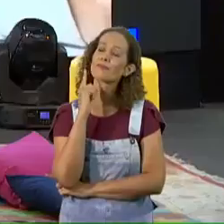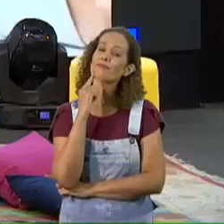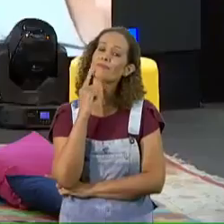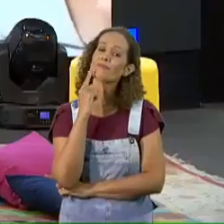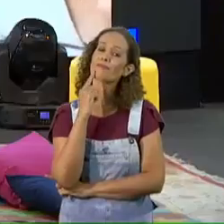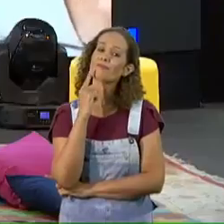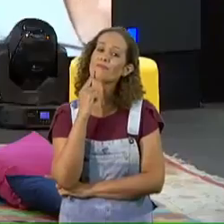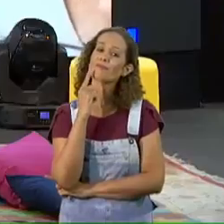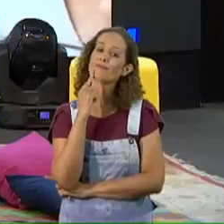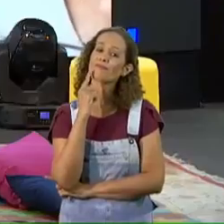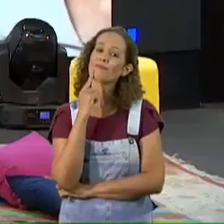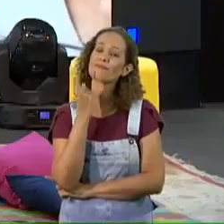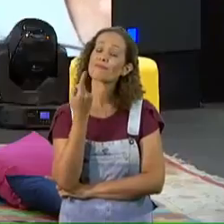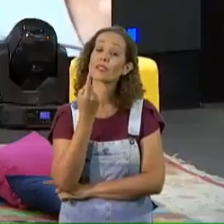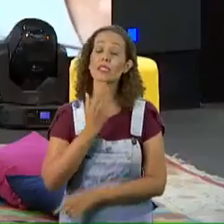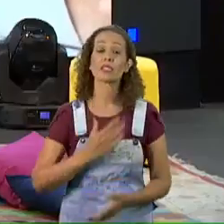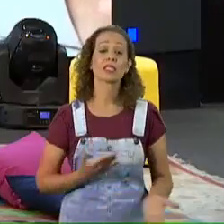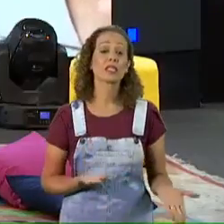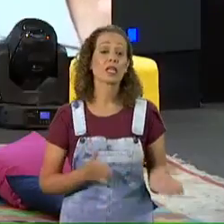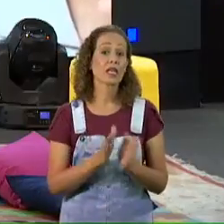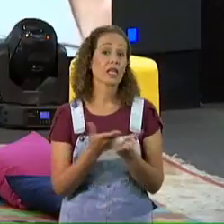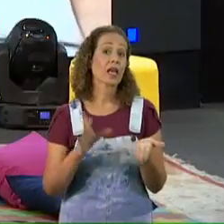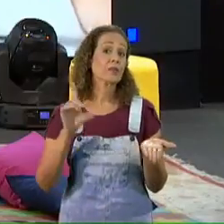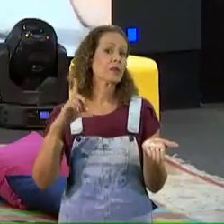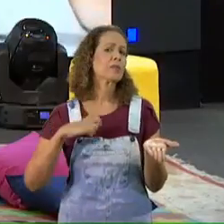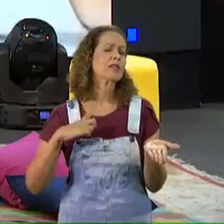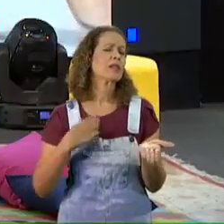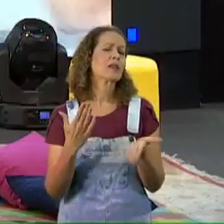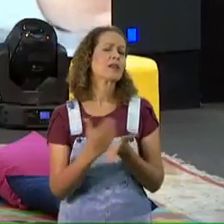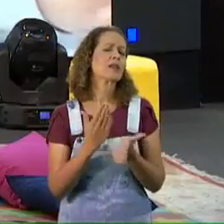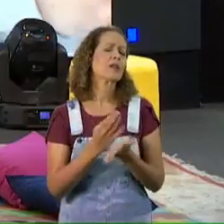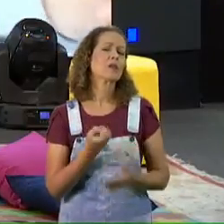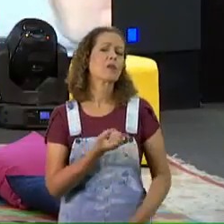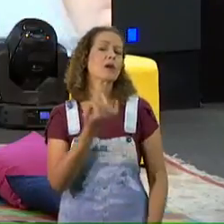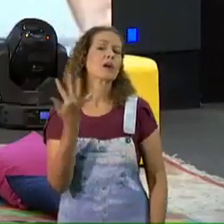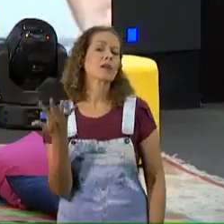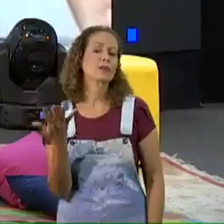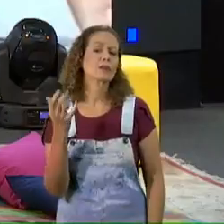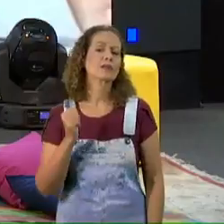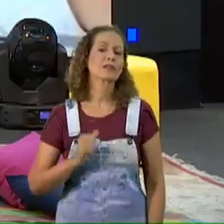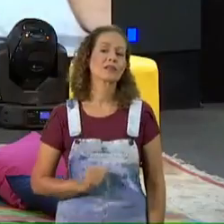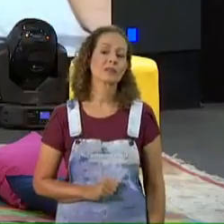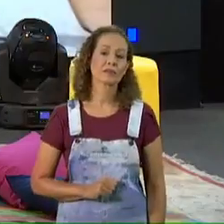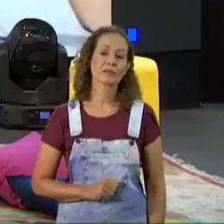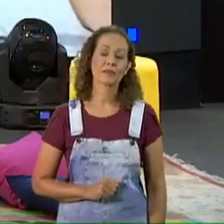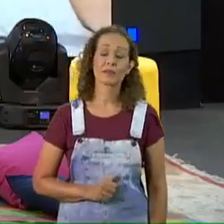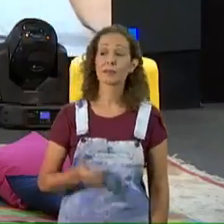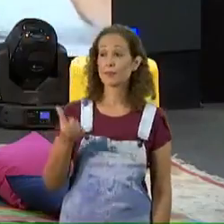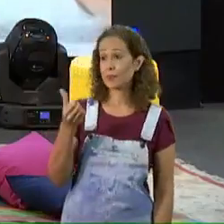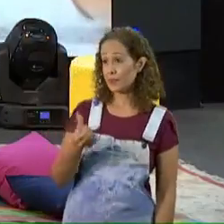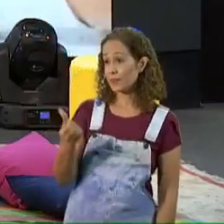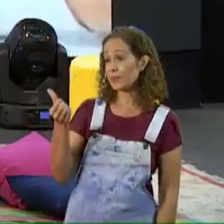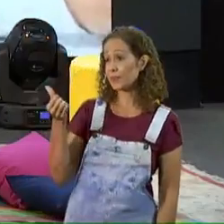Pensando. Quantos livros? 66. Quantos? Quanto?